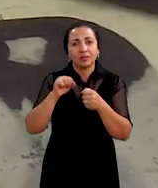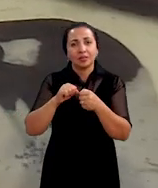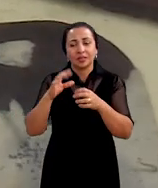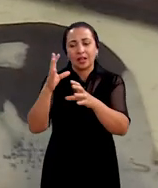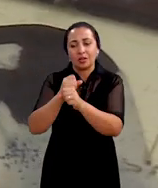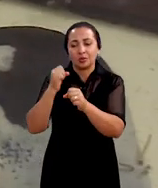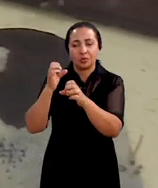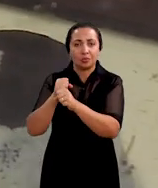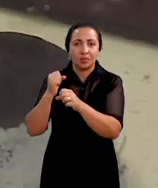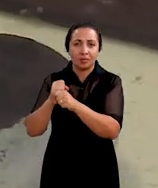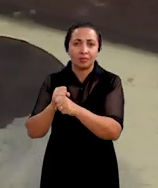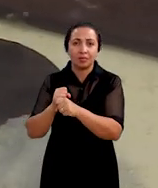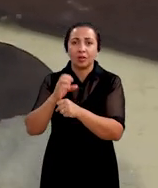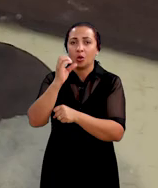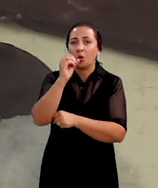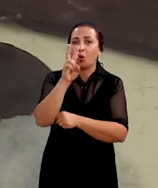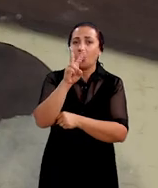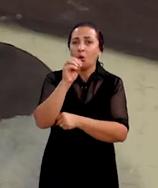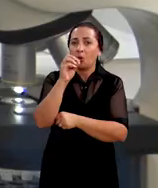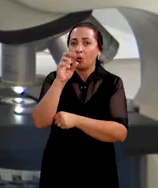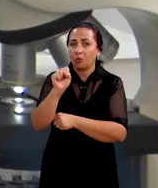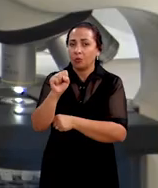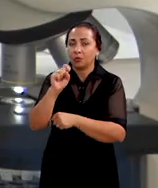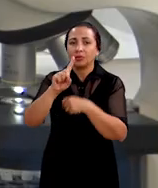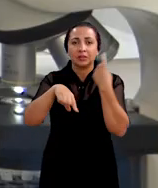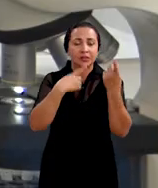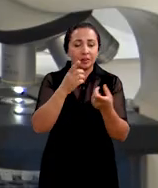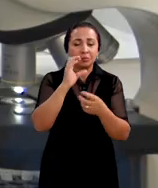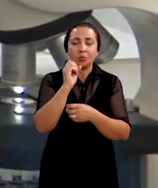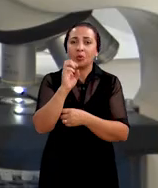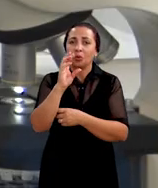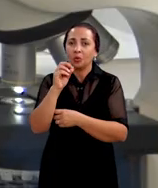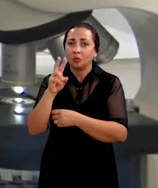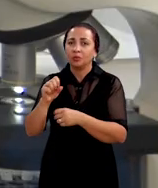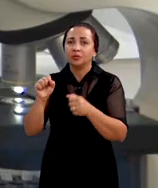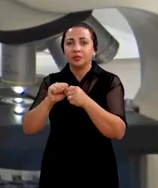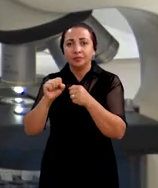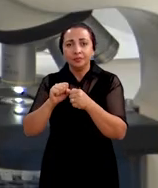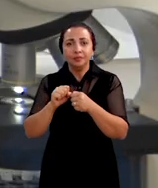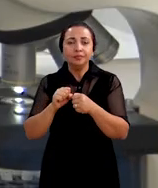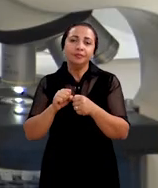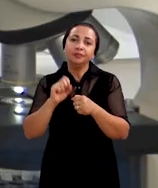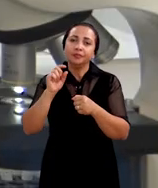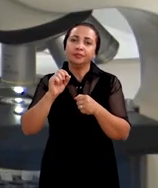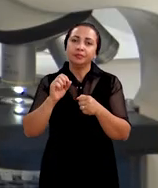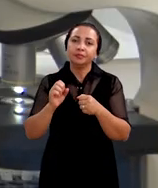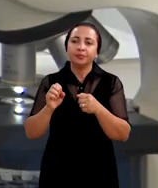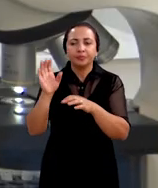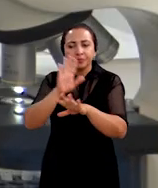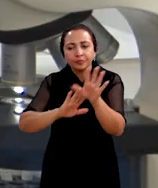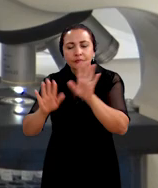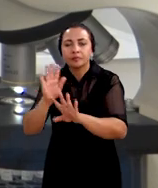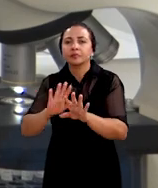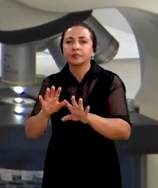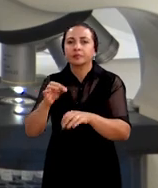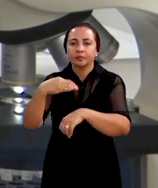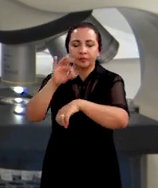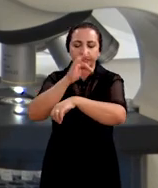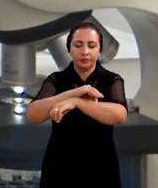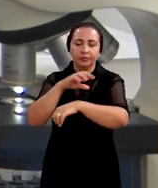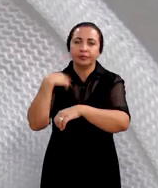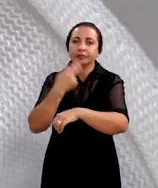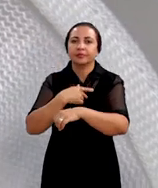palhetas, logo após a gente fazia a contagem dos ovos. Após a eclosão dos ovos, a gente realizava a criação